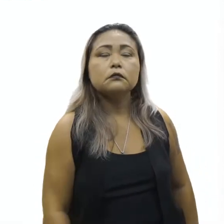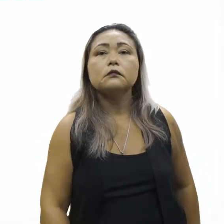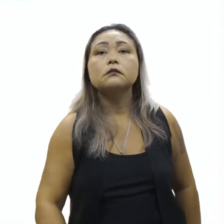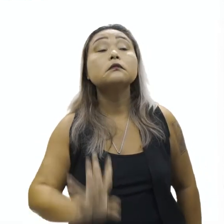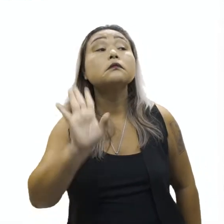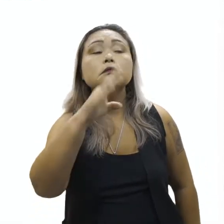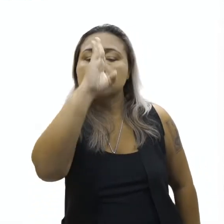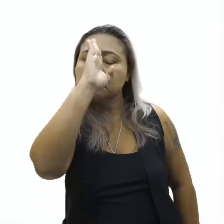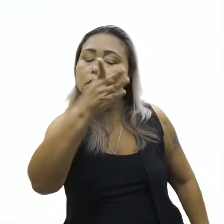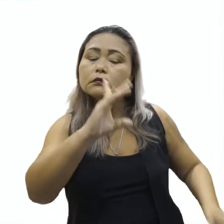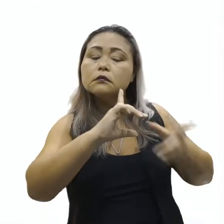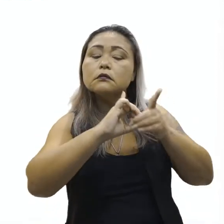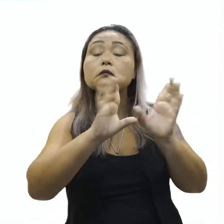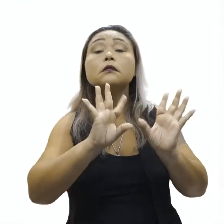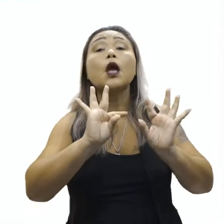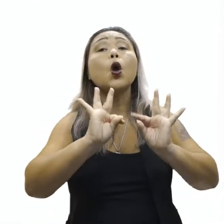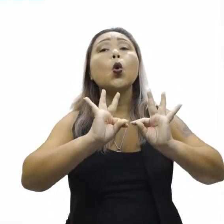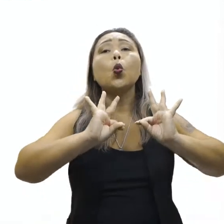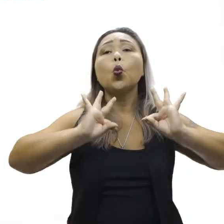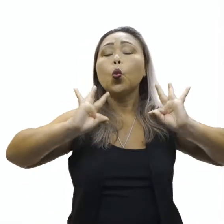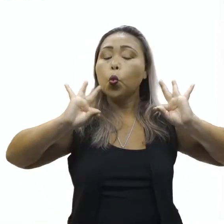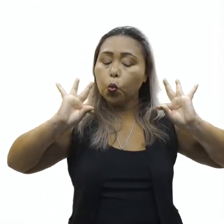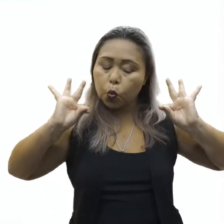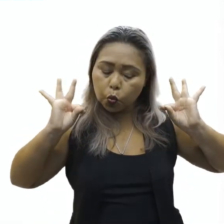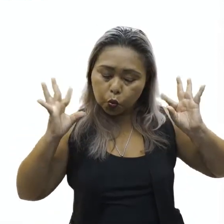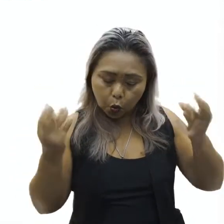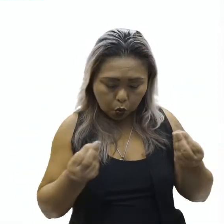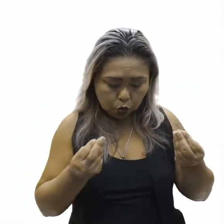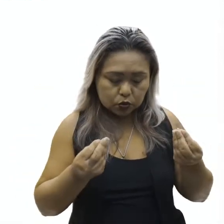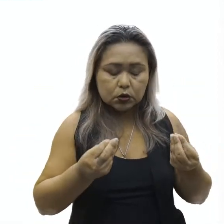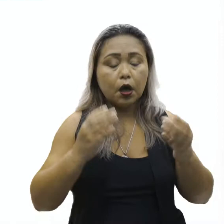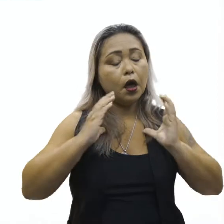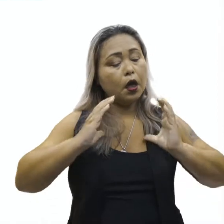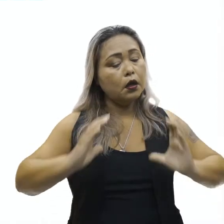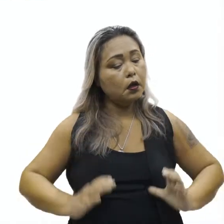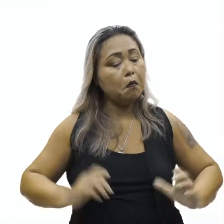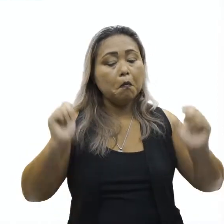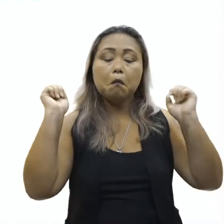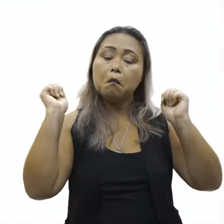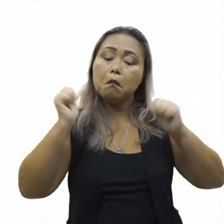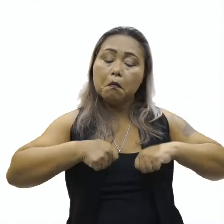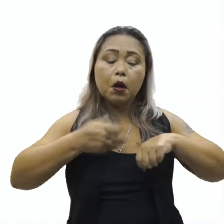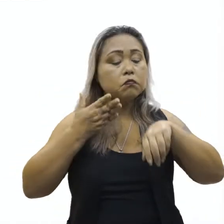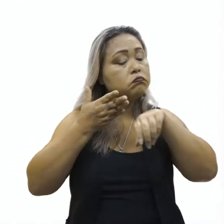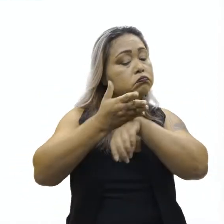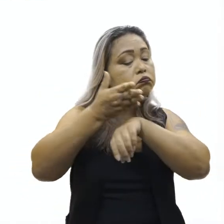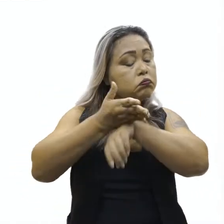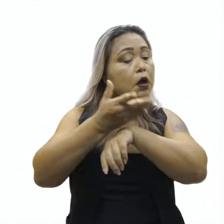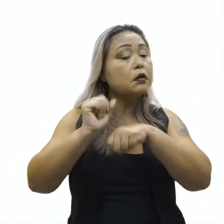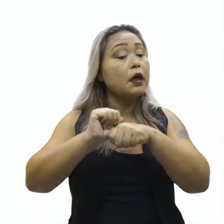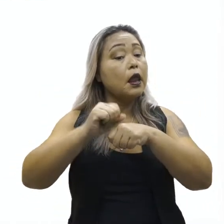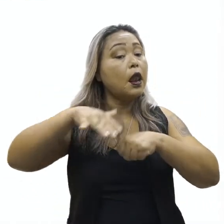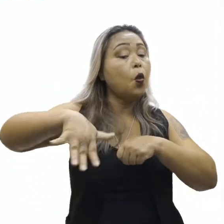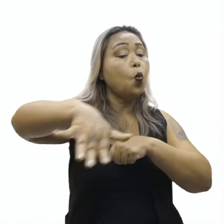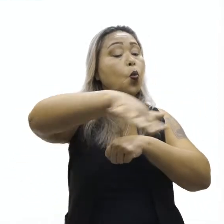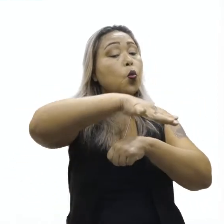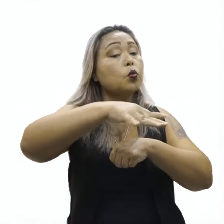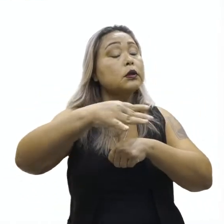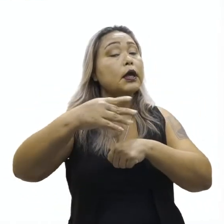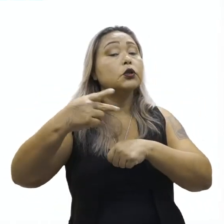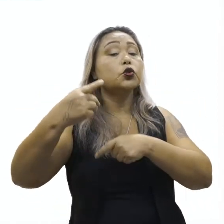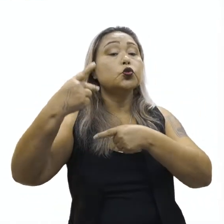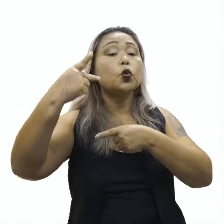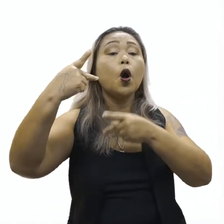que todos aqueles que eram considerados cidadãos, eles poderiam participar da vida política, né? Essa